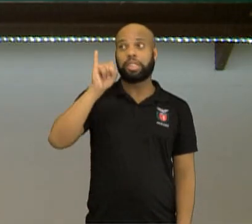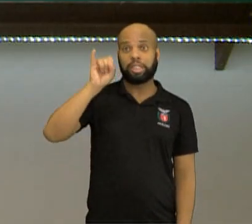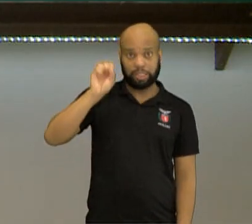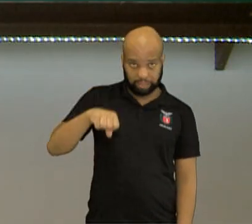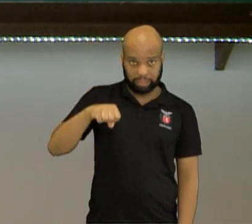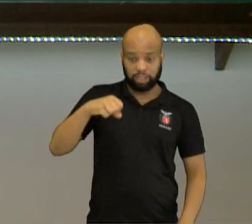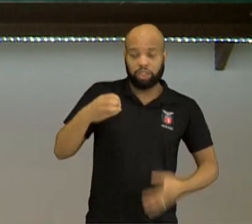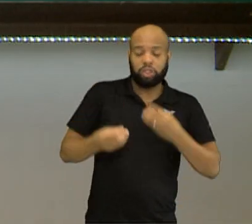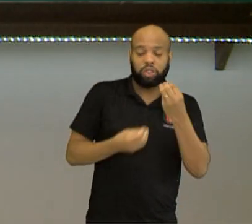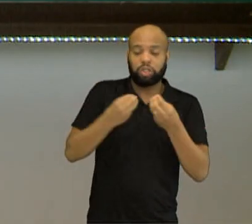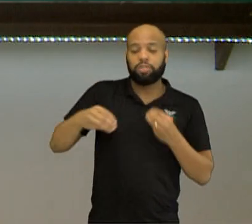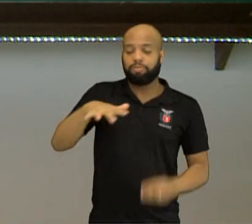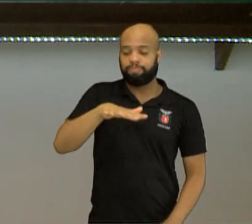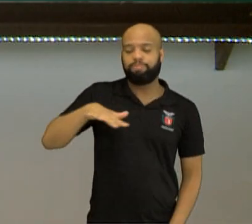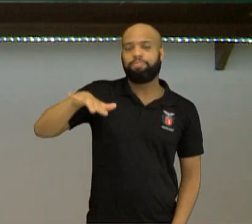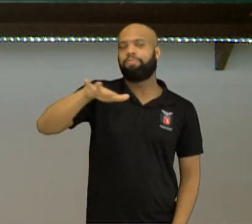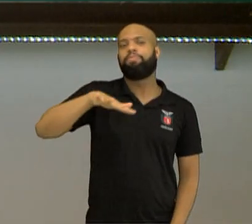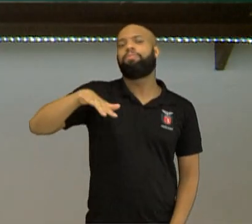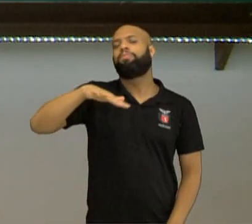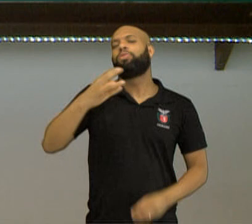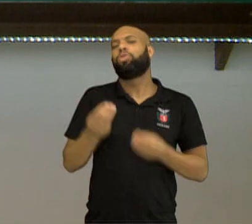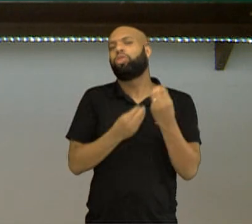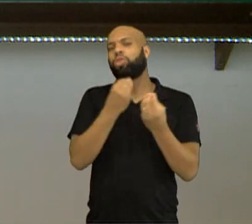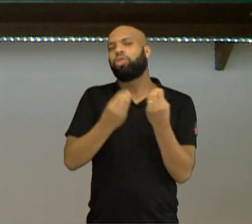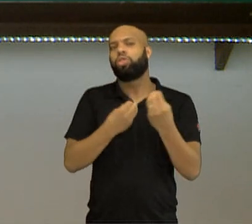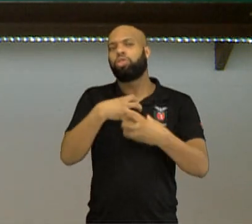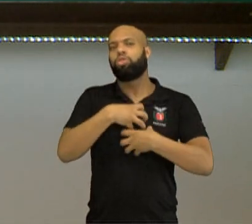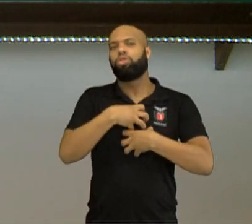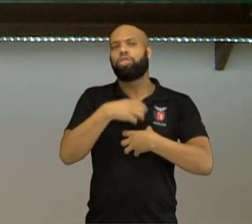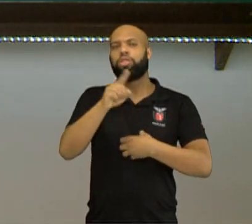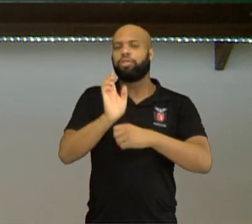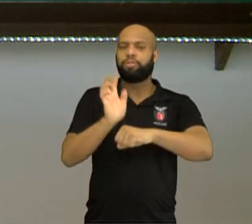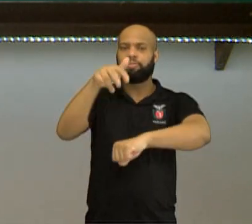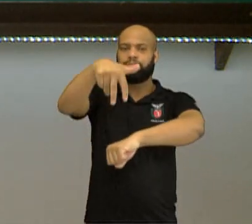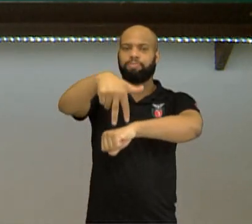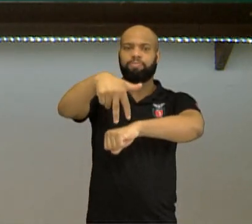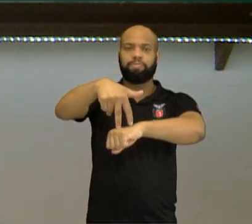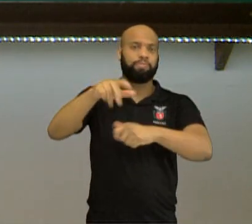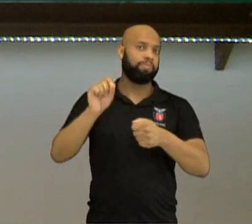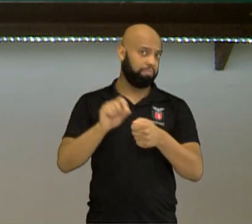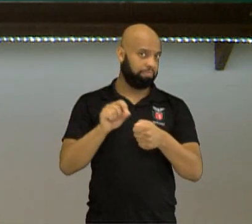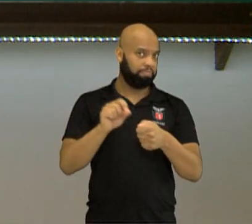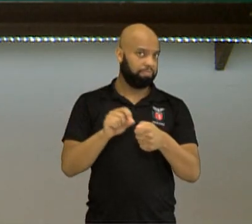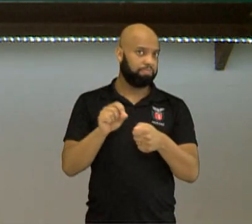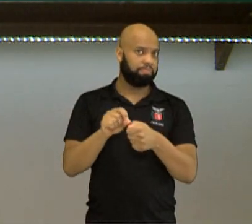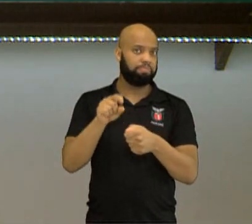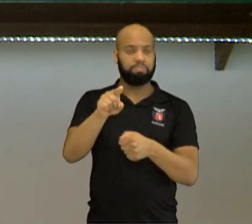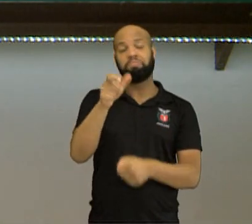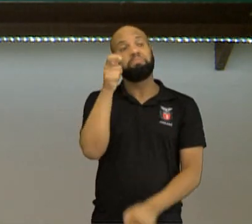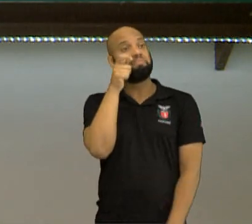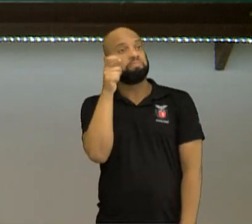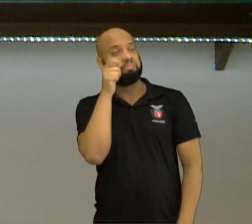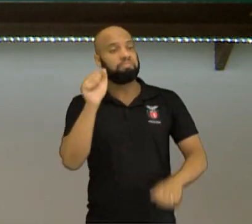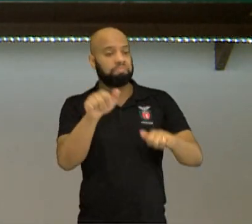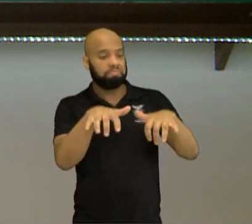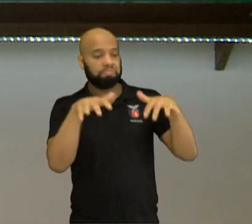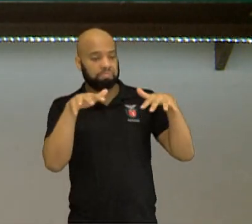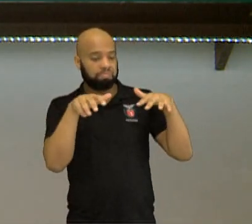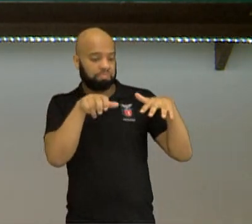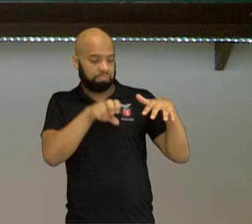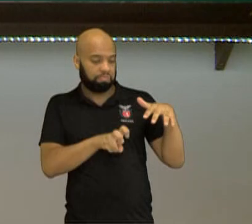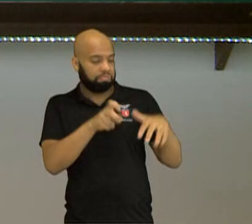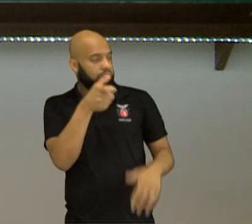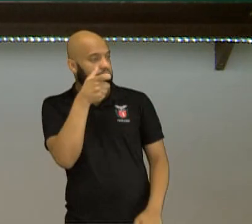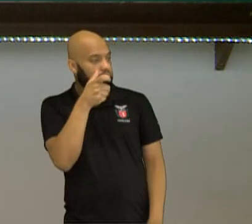era esse espaço, né, em que você participou ou que você assistiu a uma